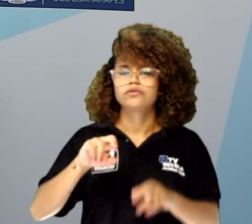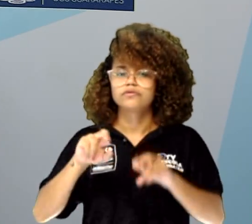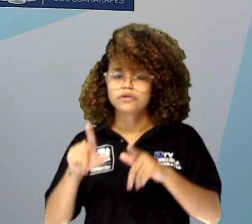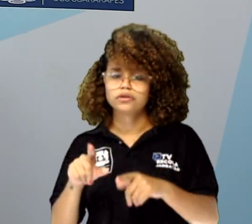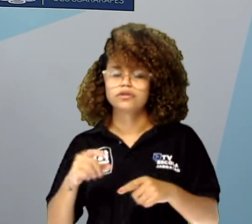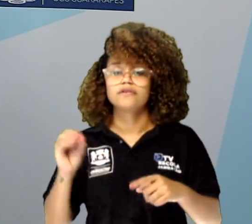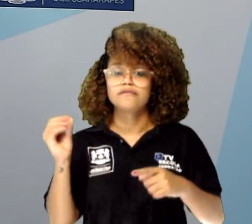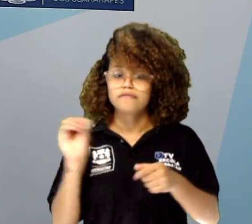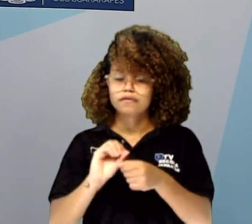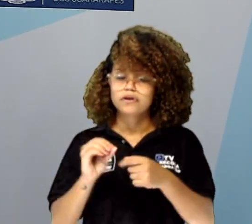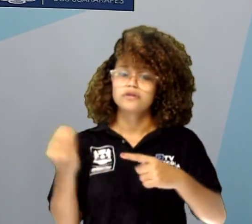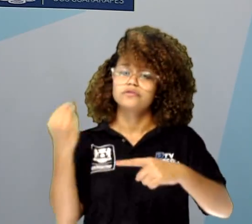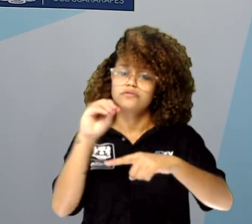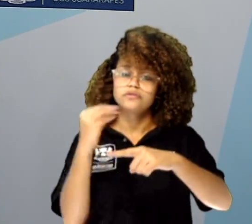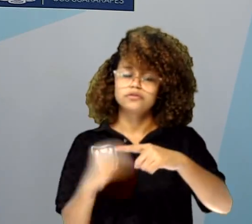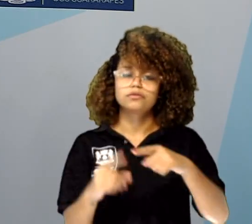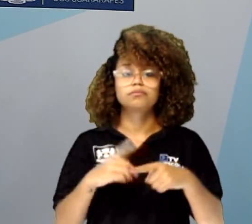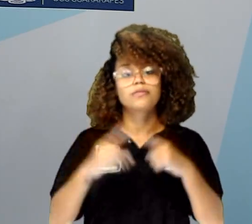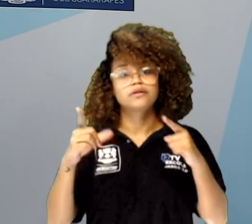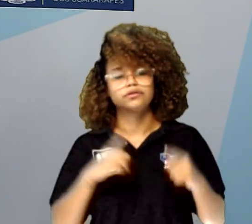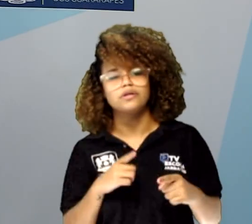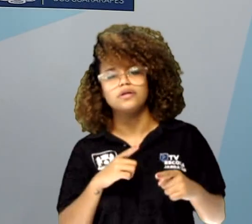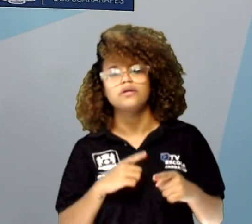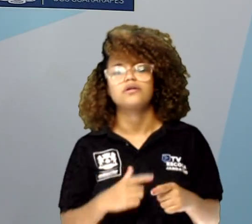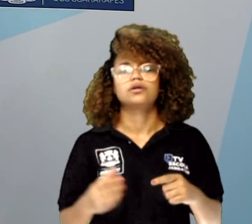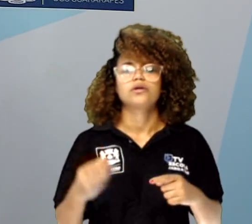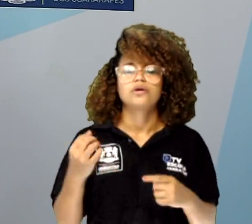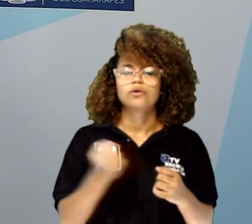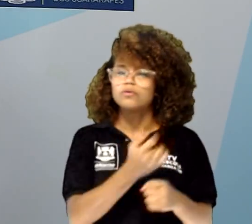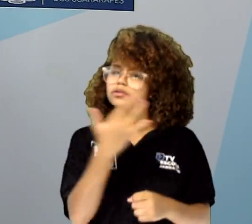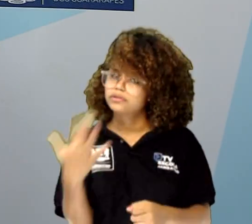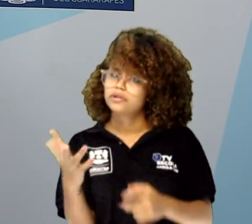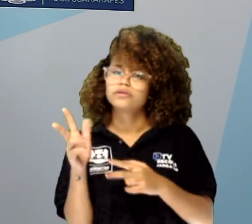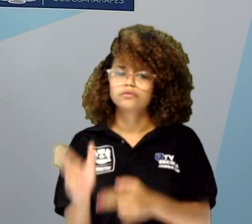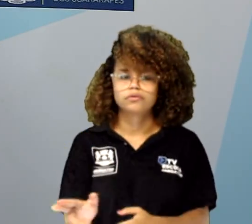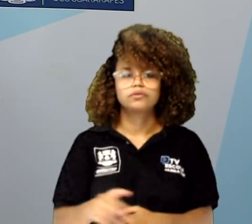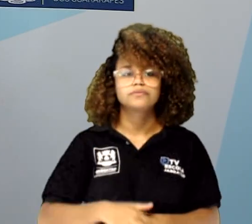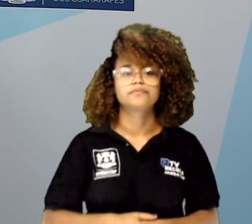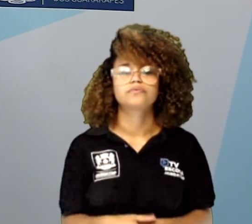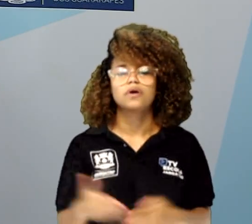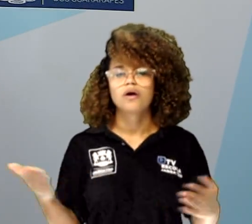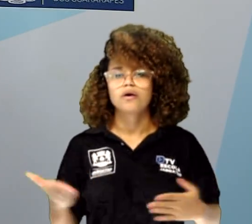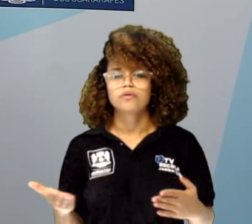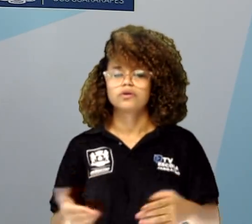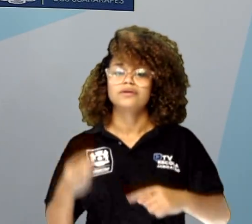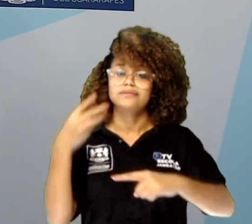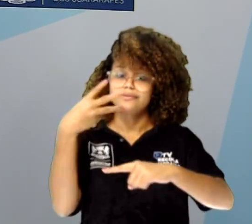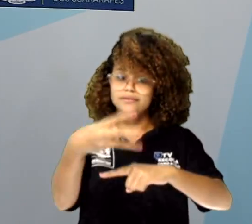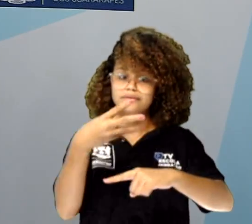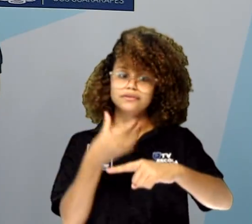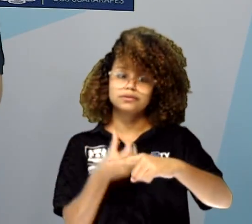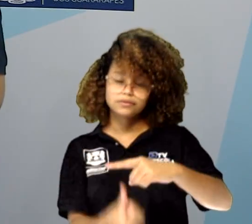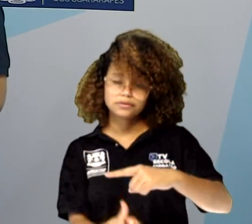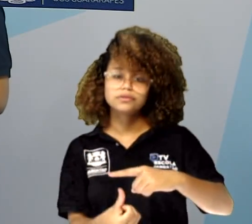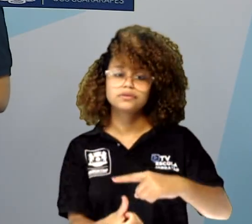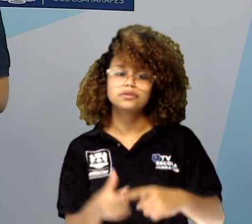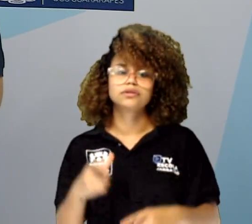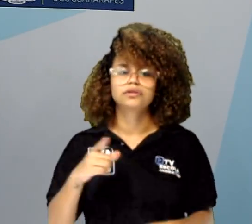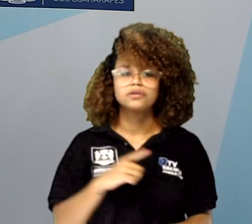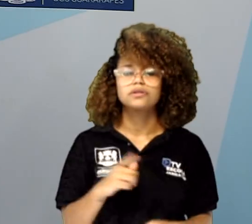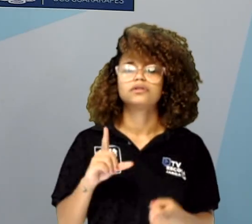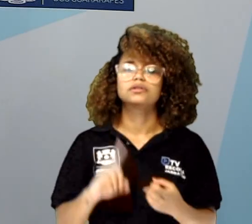quantidade, tá? A gente tem aqui, ó, 3/6, né? 3 partes de um total de 6. E a gente tem